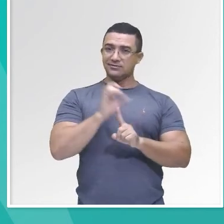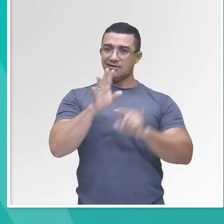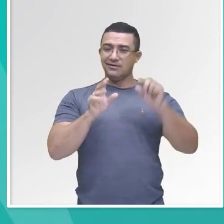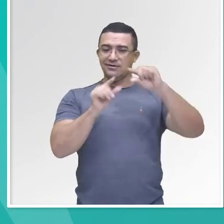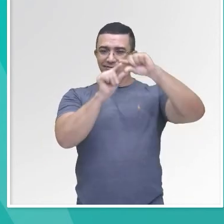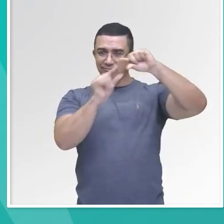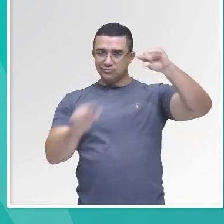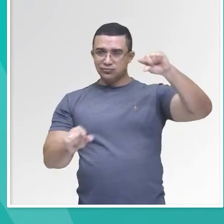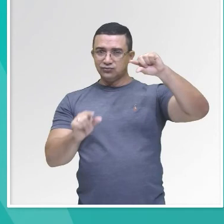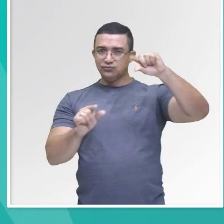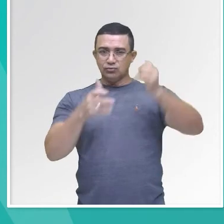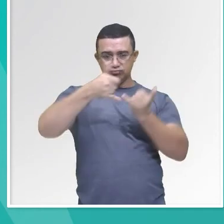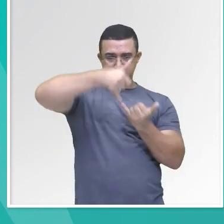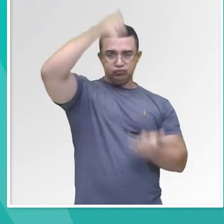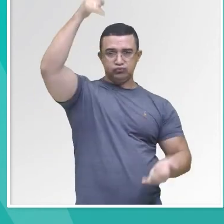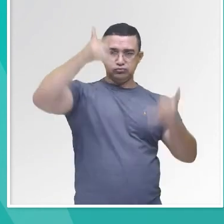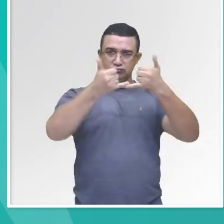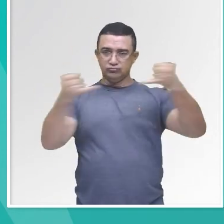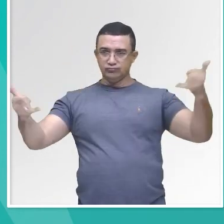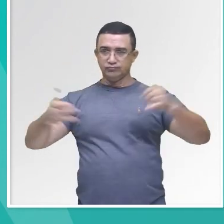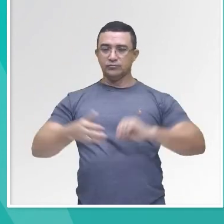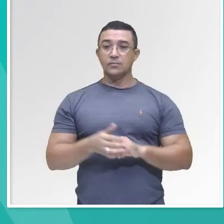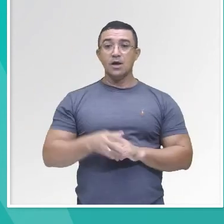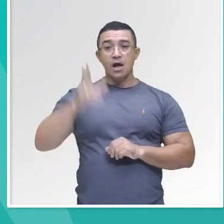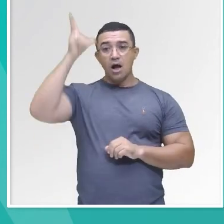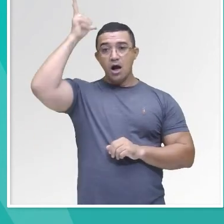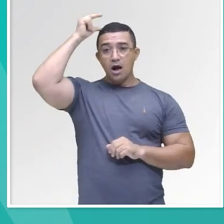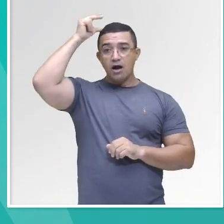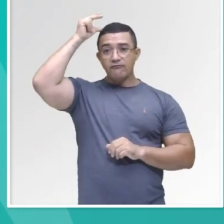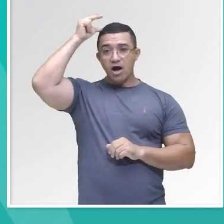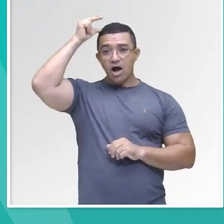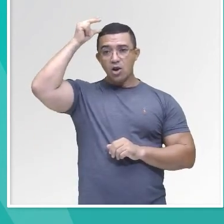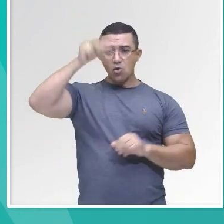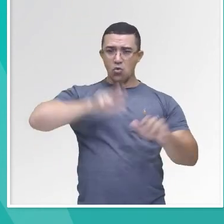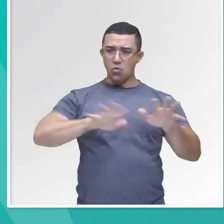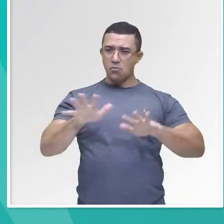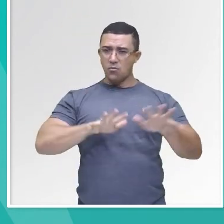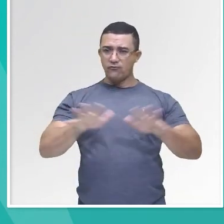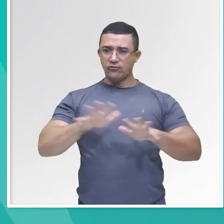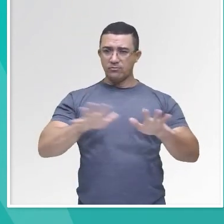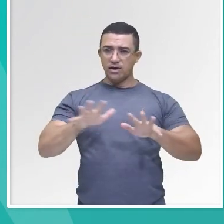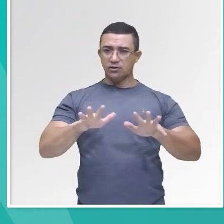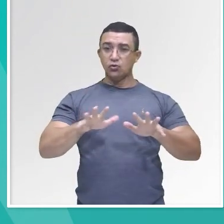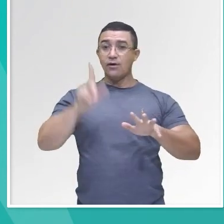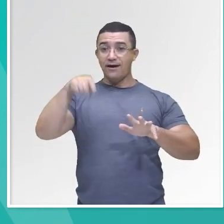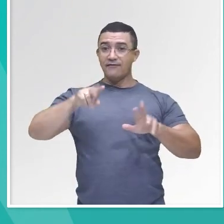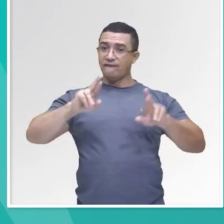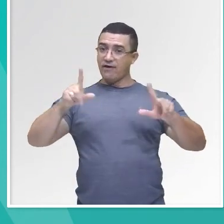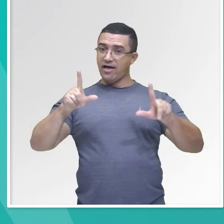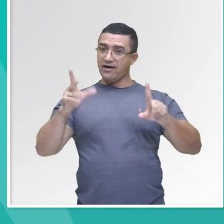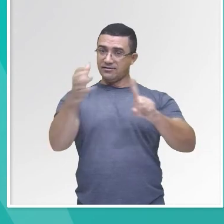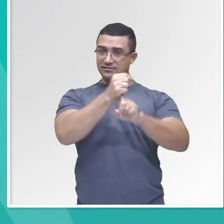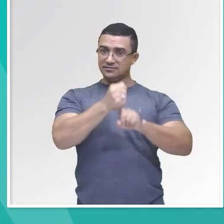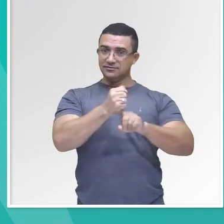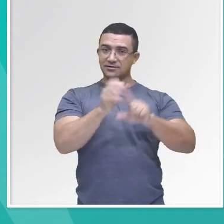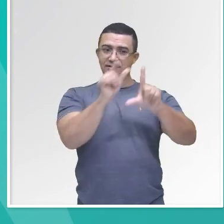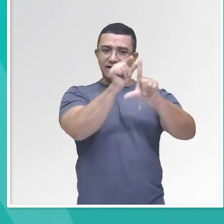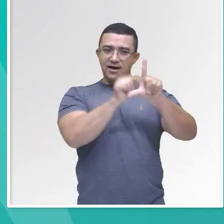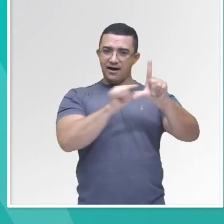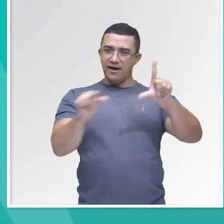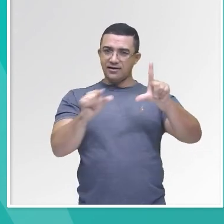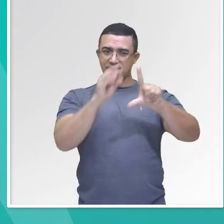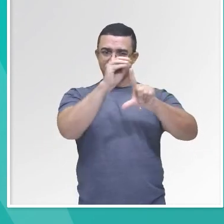e na horizontal. Os cavalos, eles fazem um movimento e uma captura diferente, em formato de